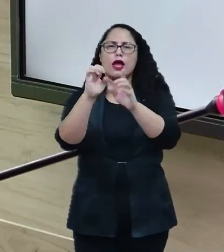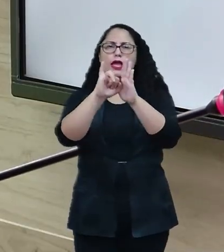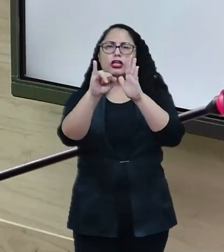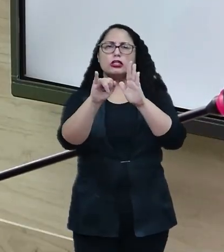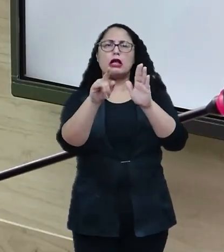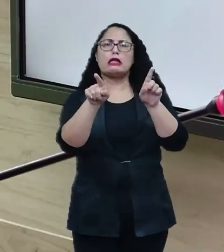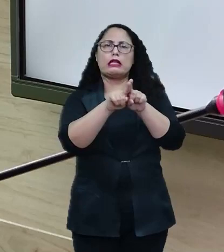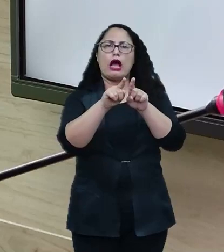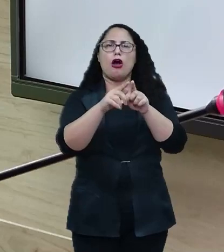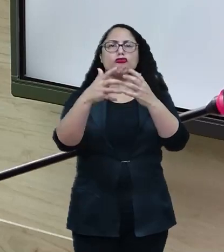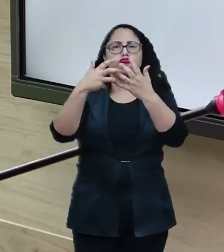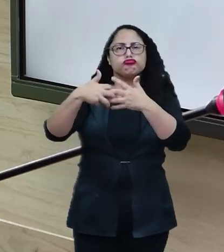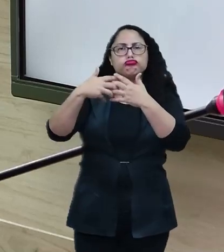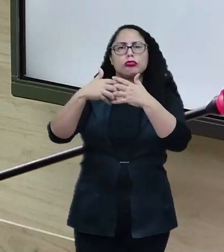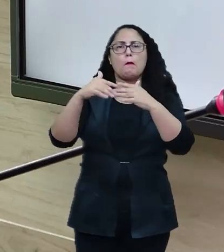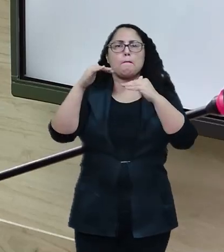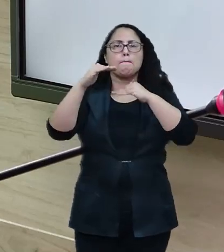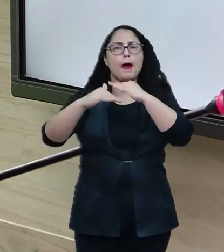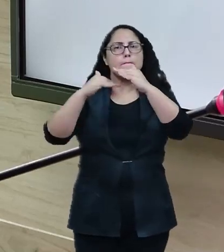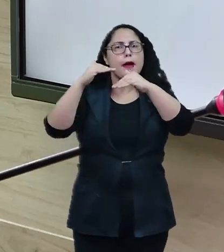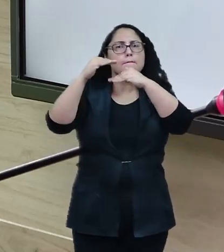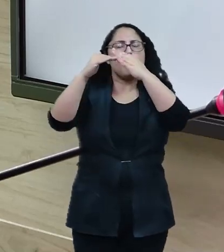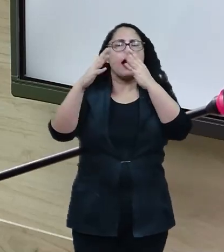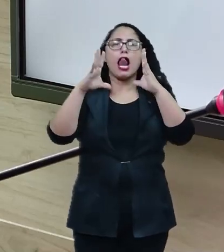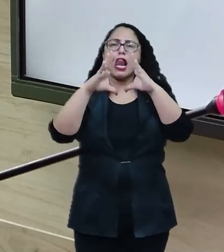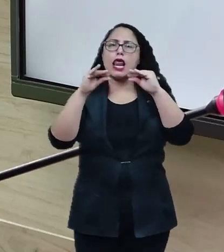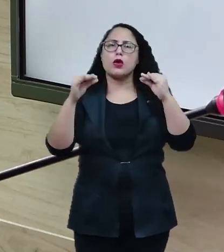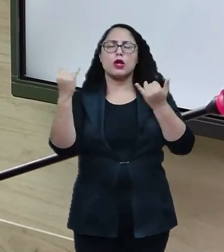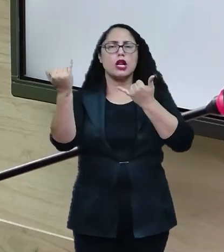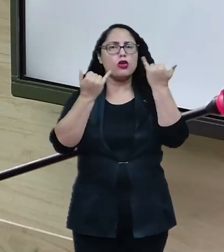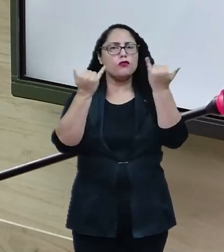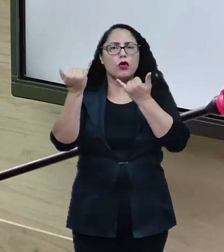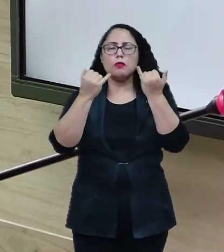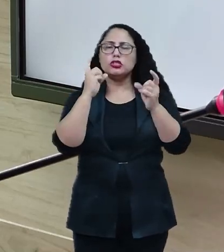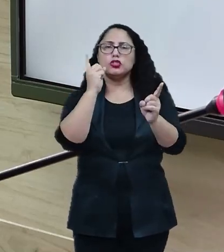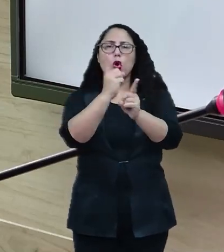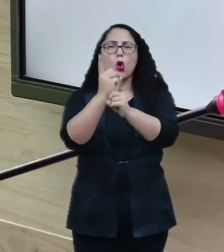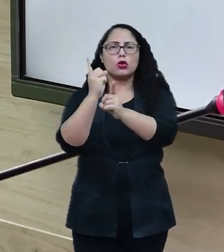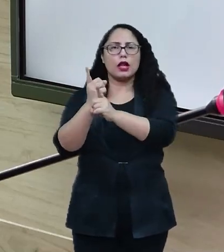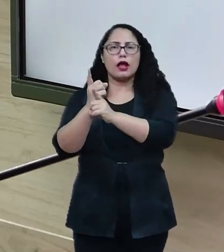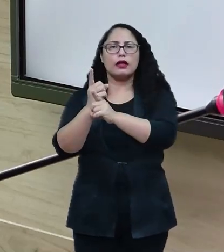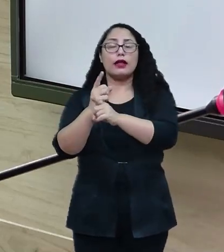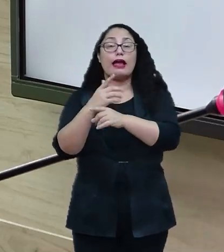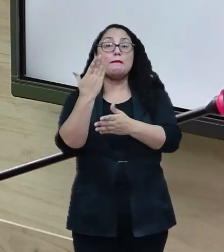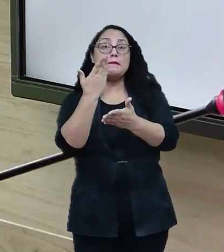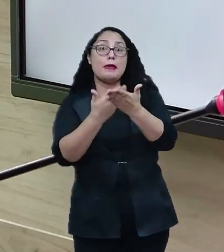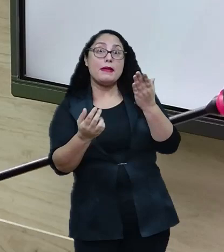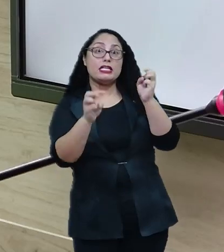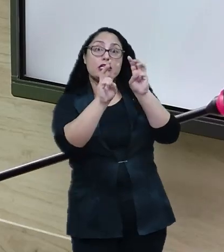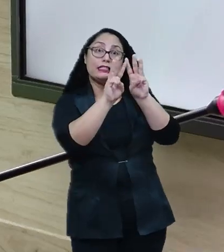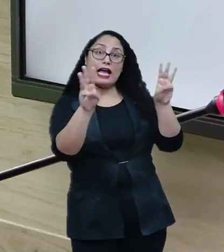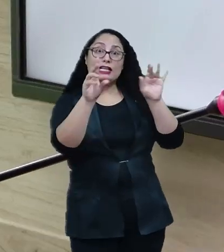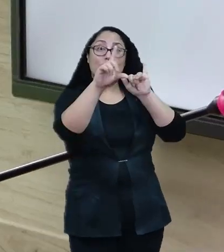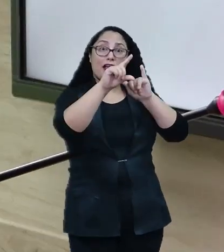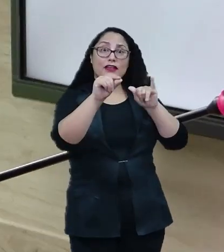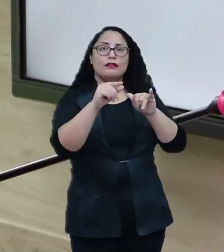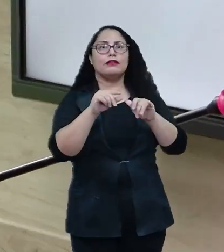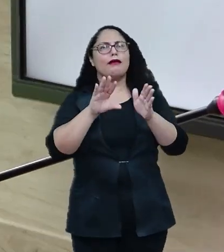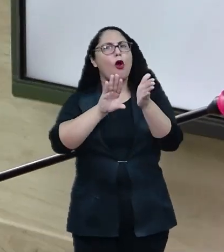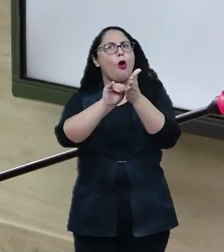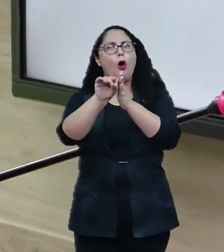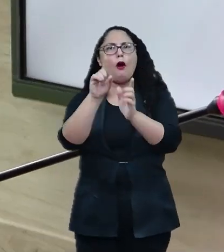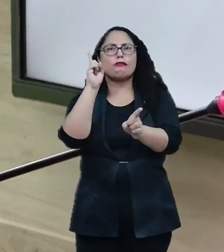que está vigente, o passo a passo do edital, então é muito tranquilo essa informação de ser encontrada. Me perdi no site do IFB, dá um